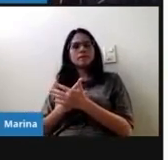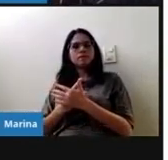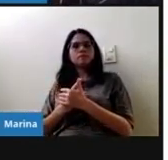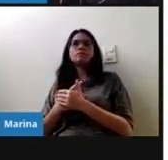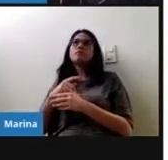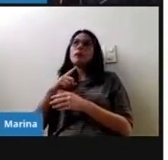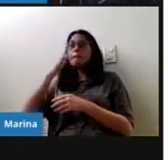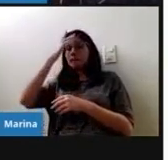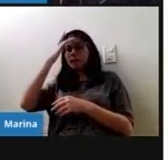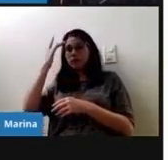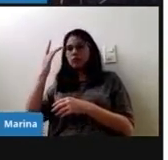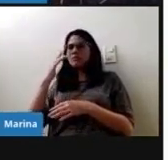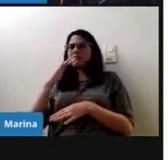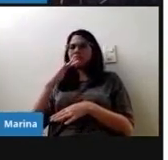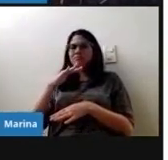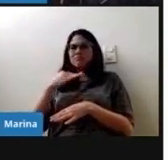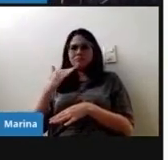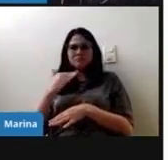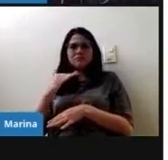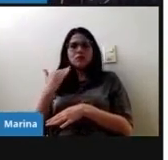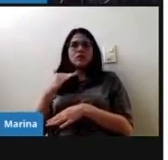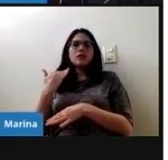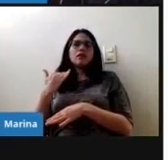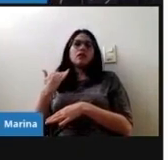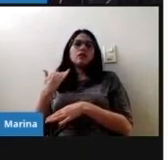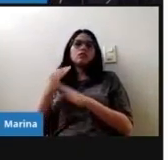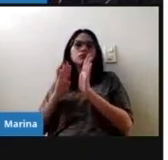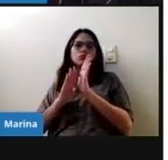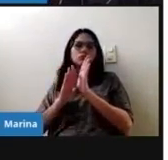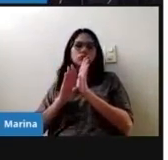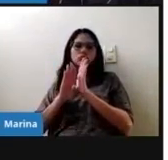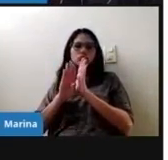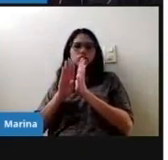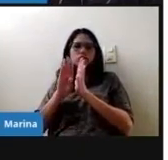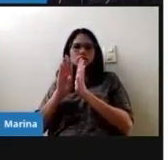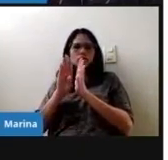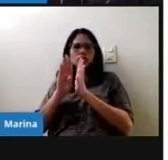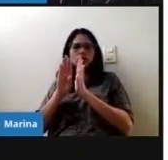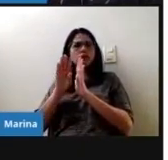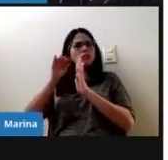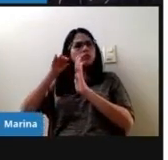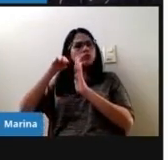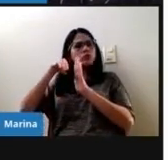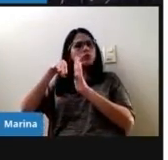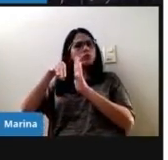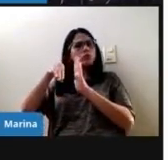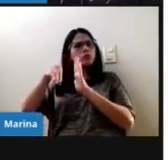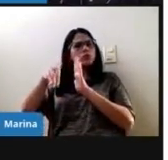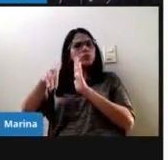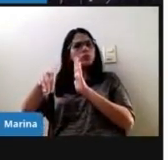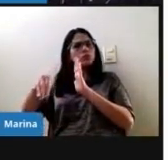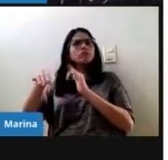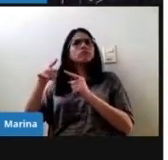mortalidade, ela começa a diminuir, né? Assim como também ocorre